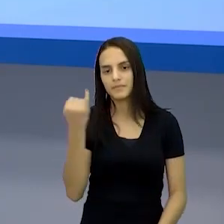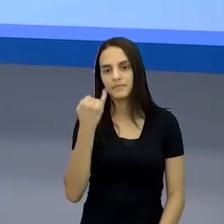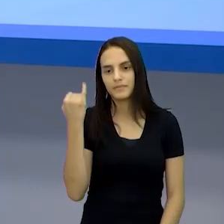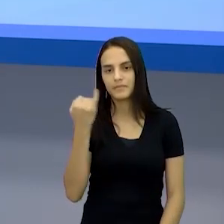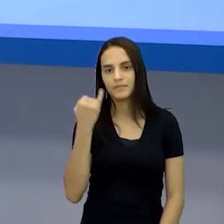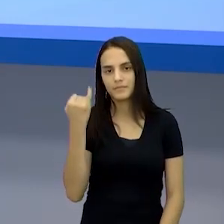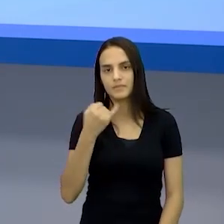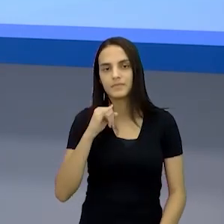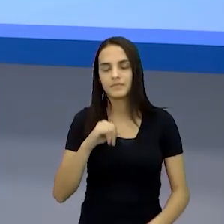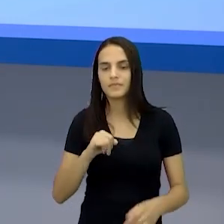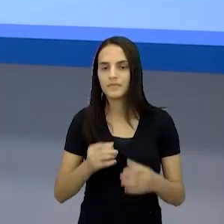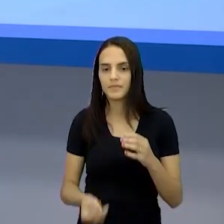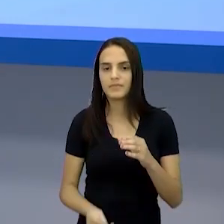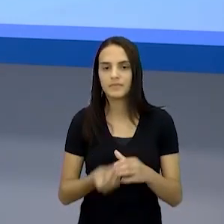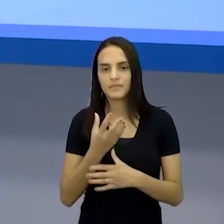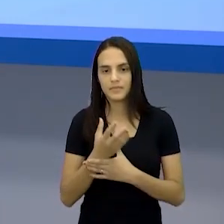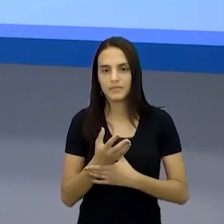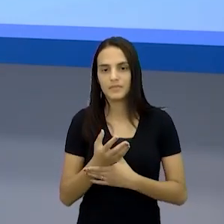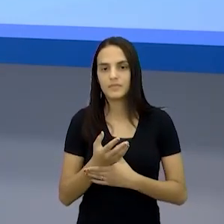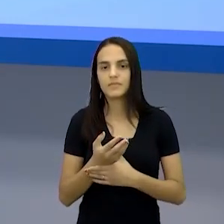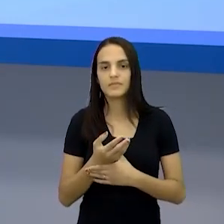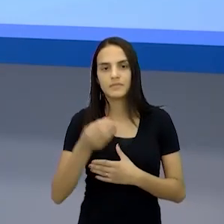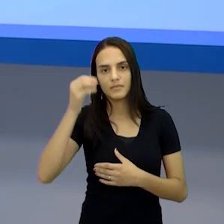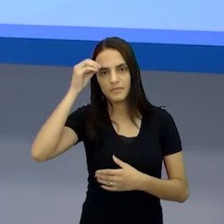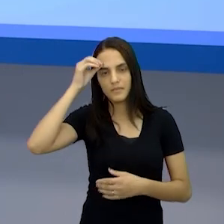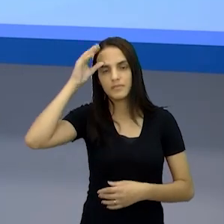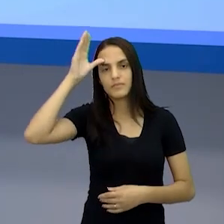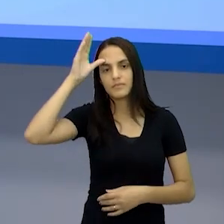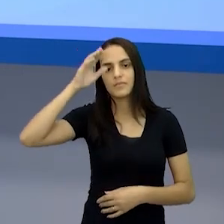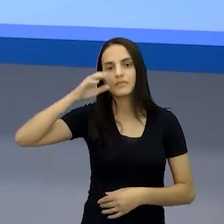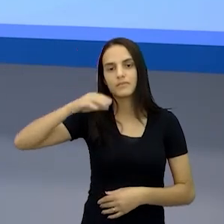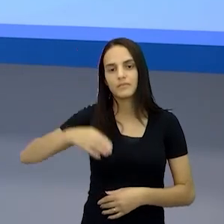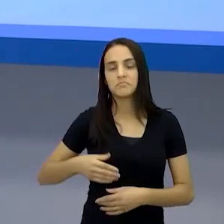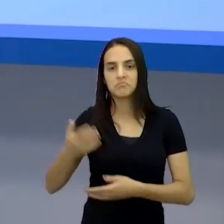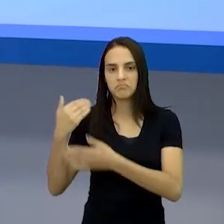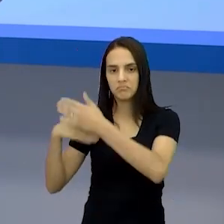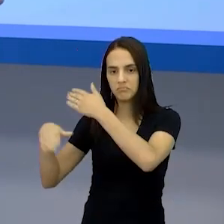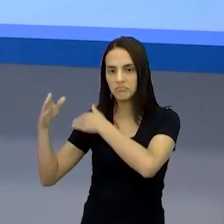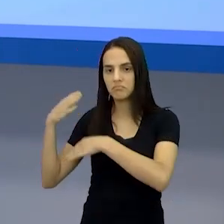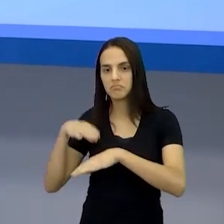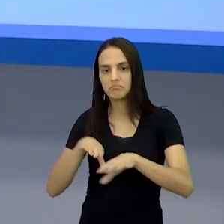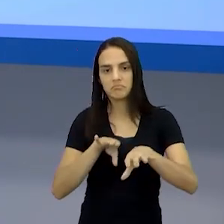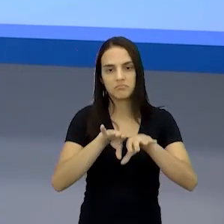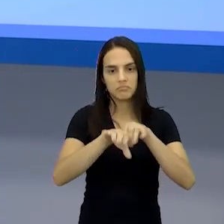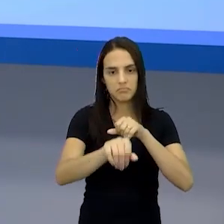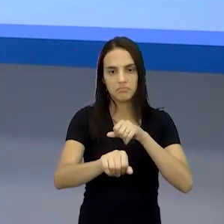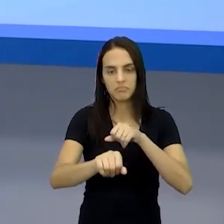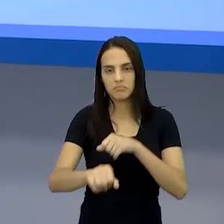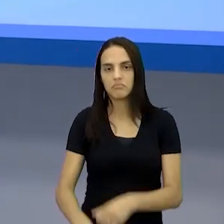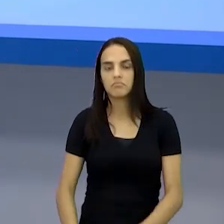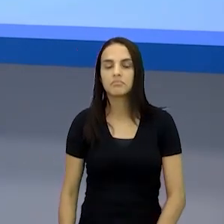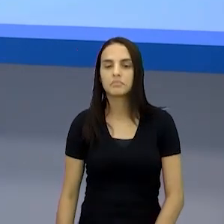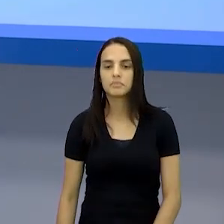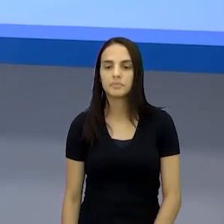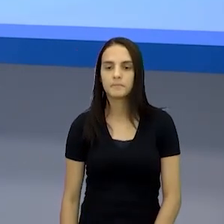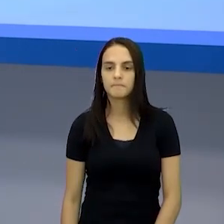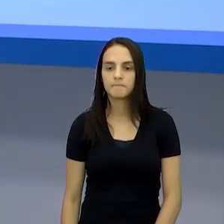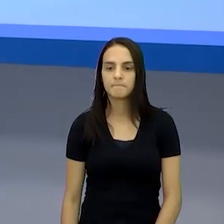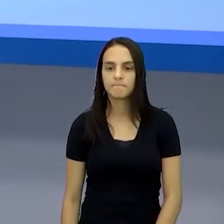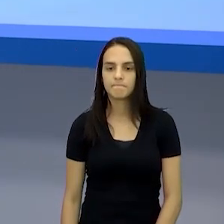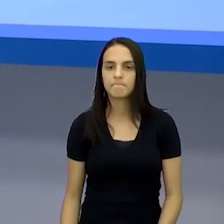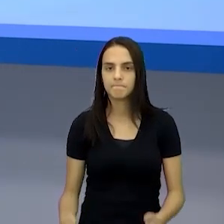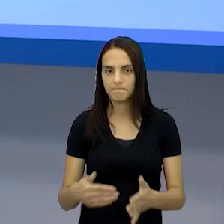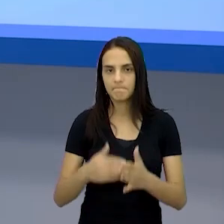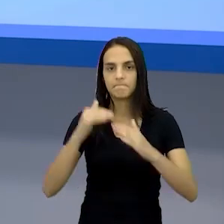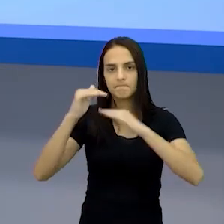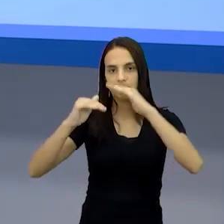né, essa formação, né, de conhecimento, né, que vem desde da formação aí dos agentes internos até